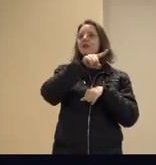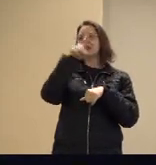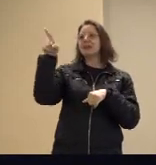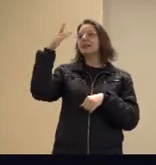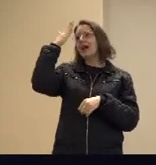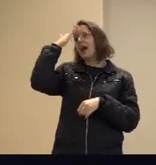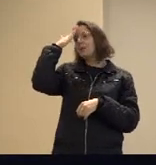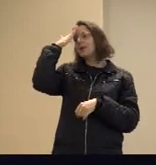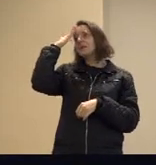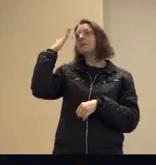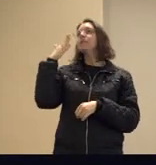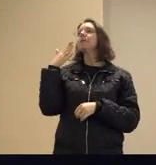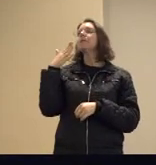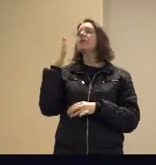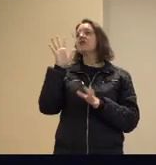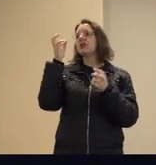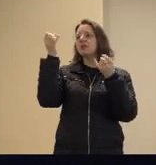falou,